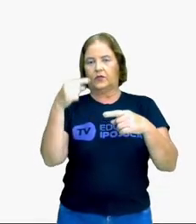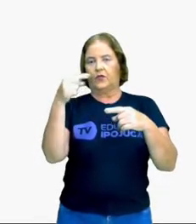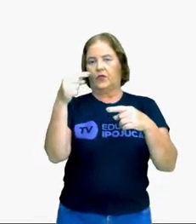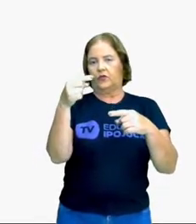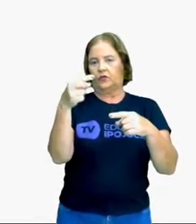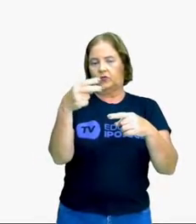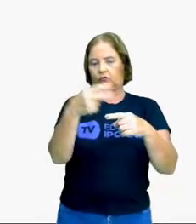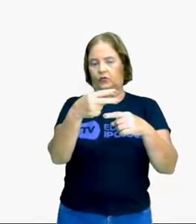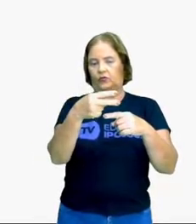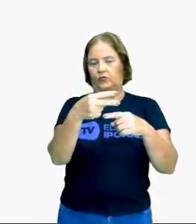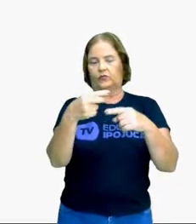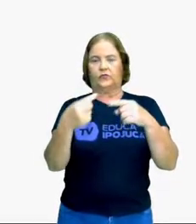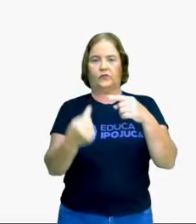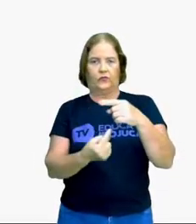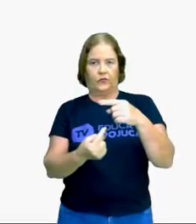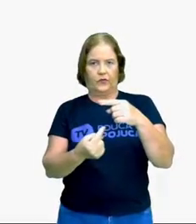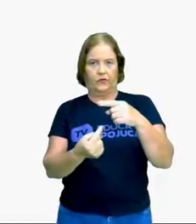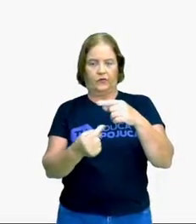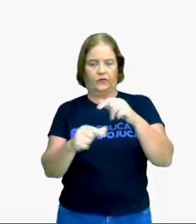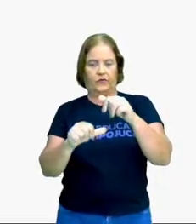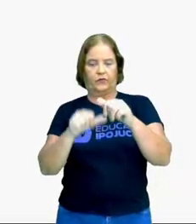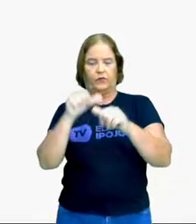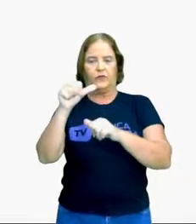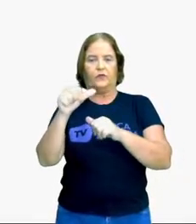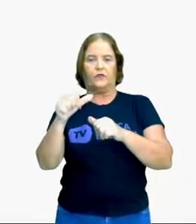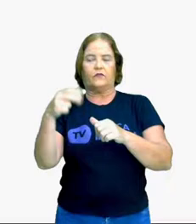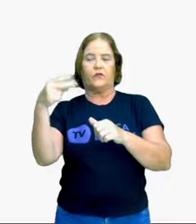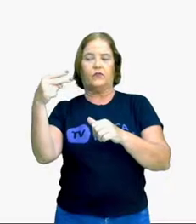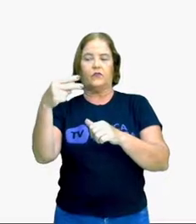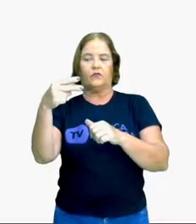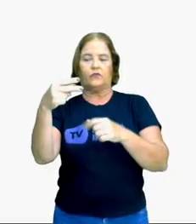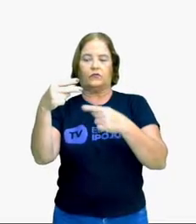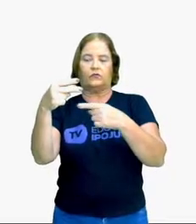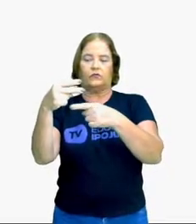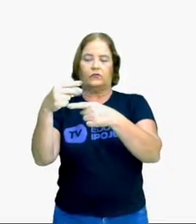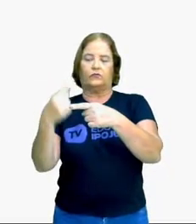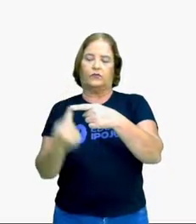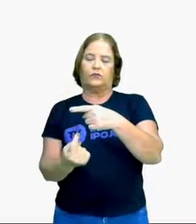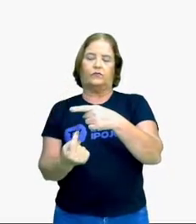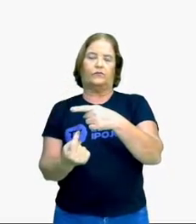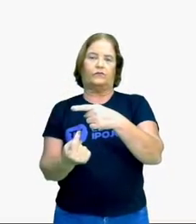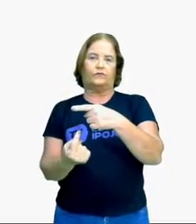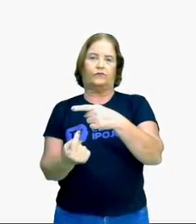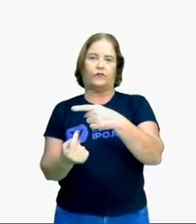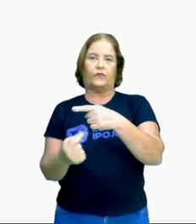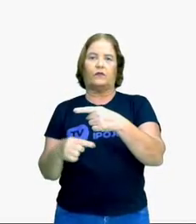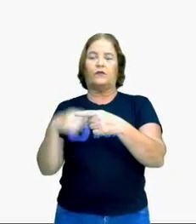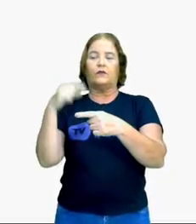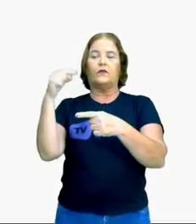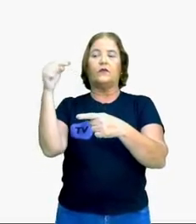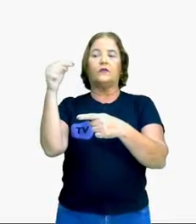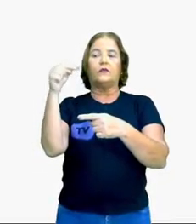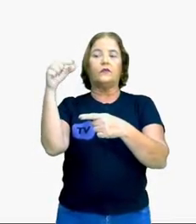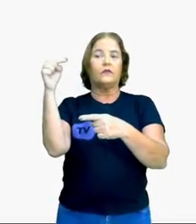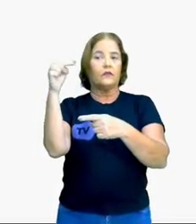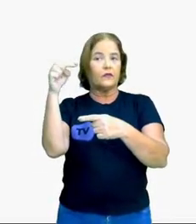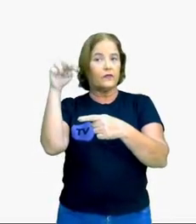1, ficará 1 sobre 2. E o expoente que era negativo passa a